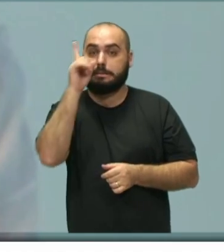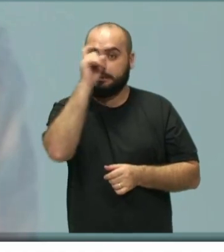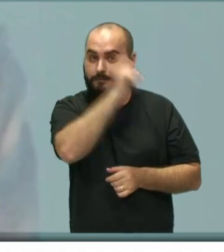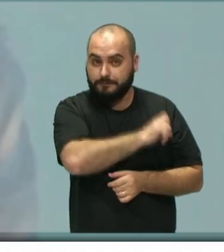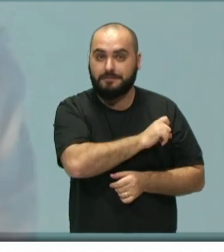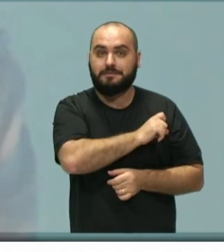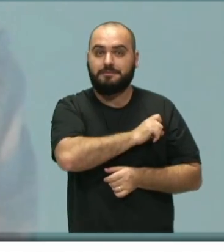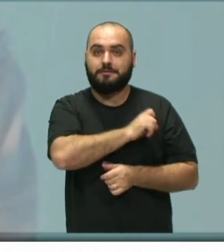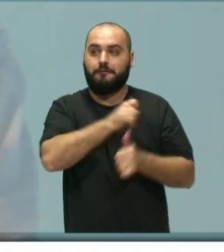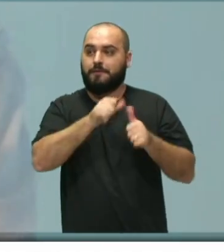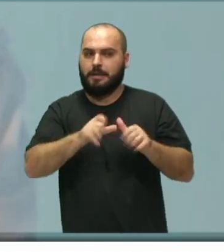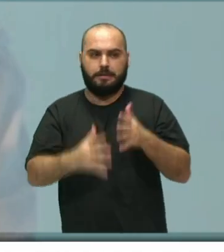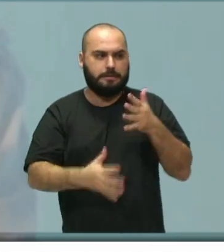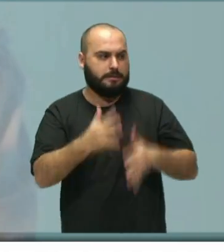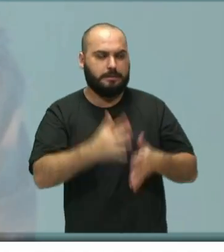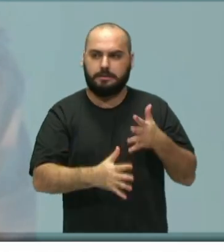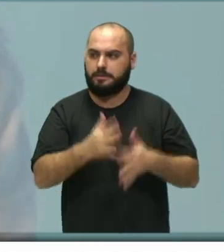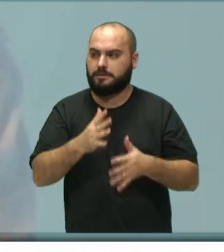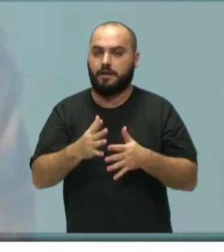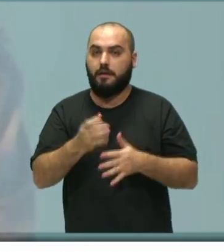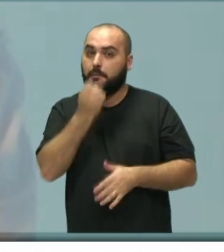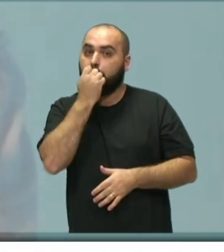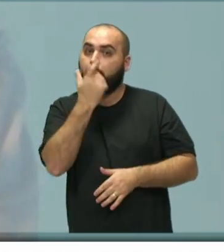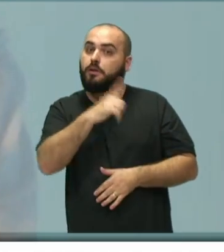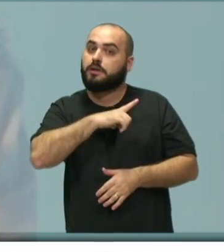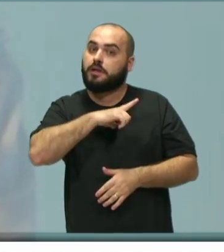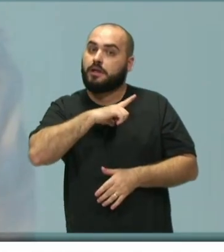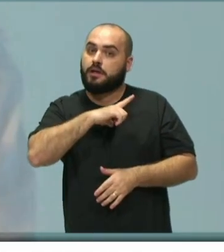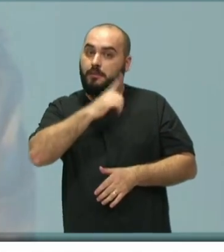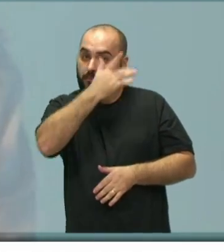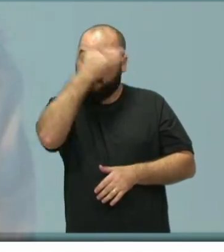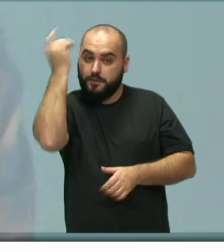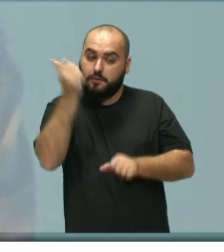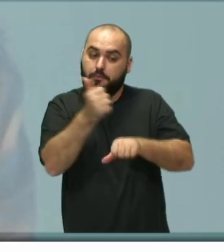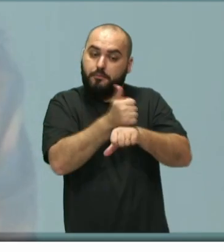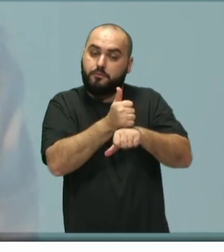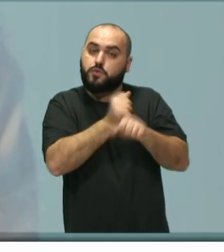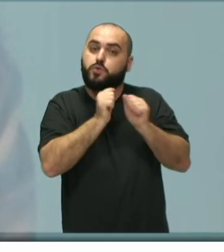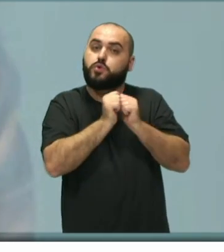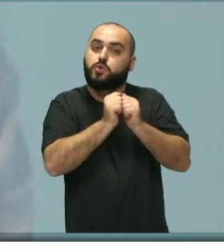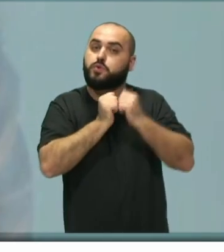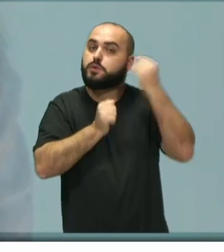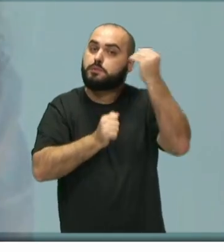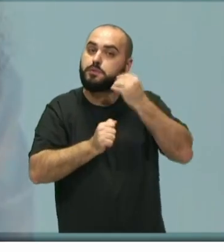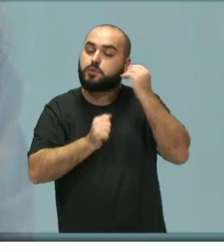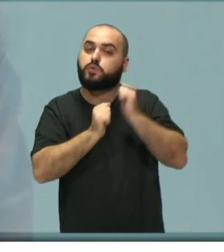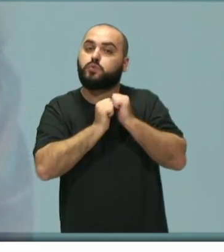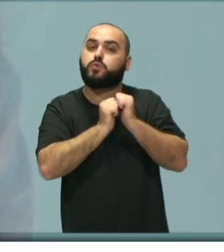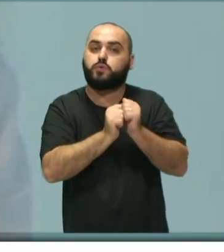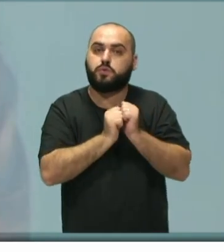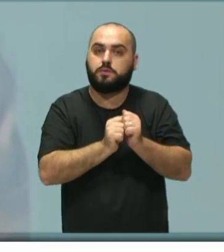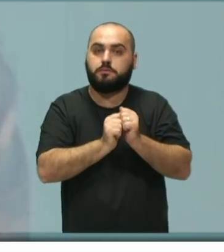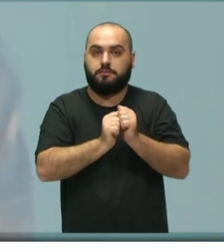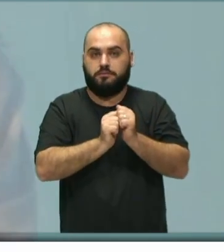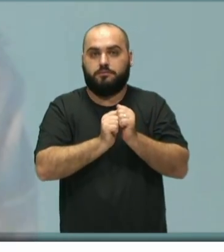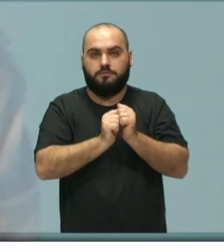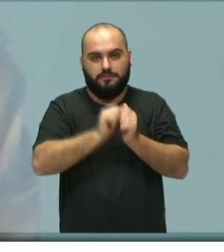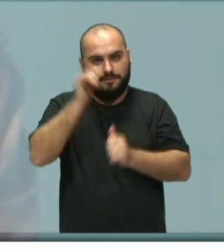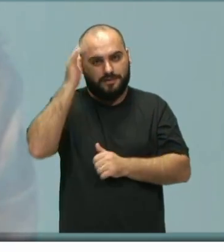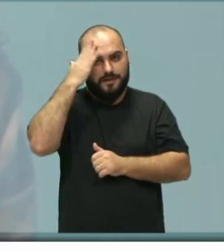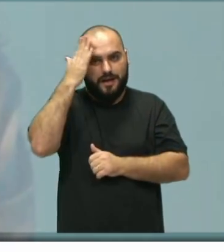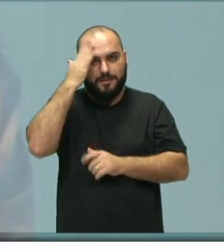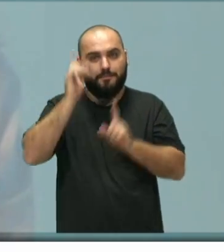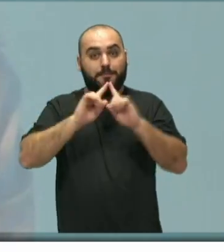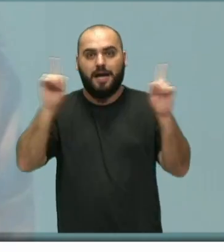atrapalhando, é bom ter um produtor junto, um profissional, alguém experiente junto. mas não deixar